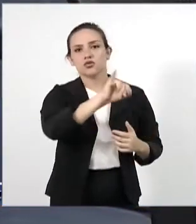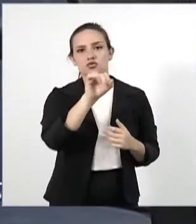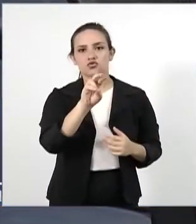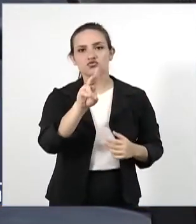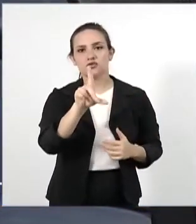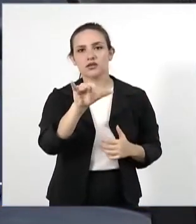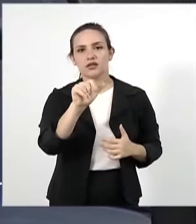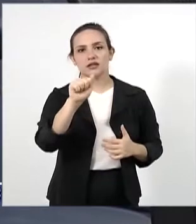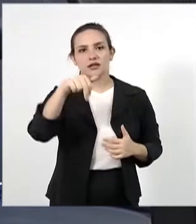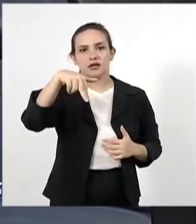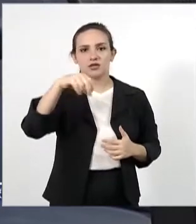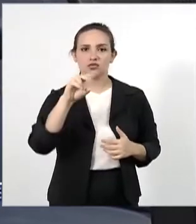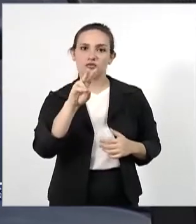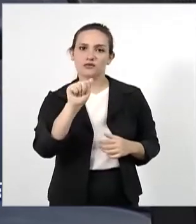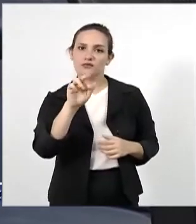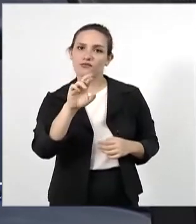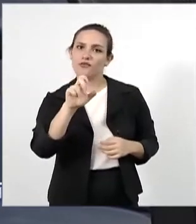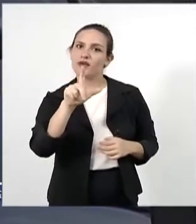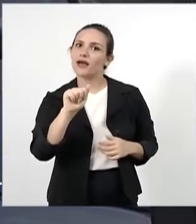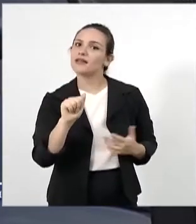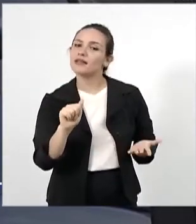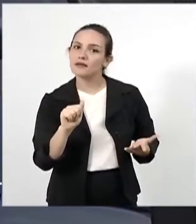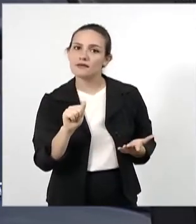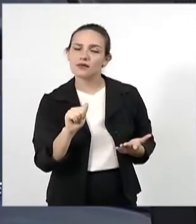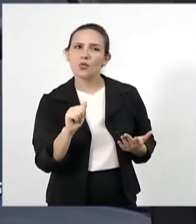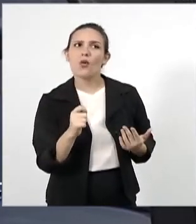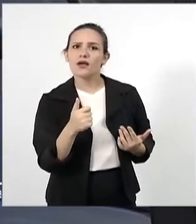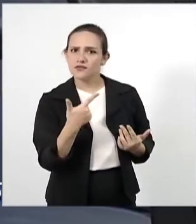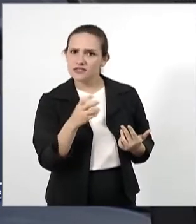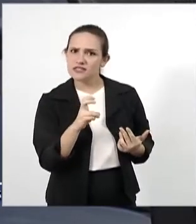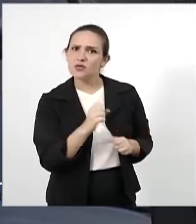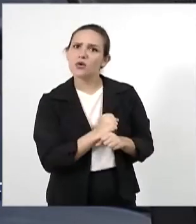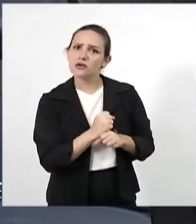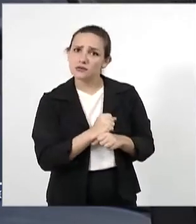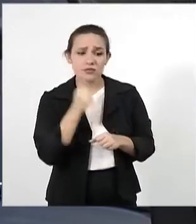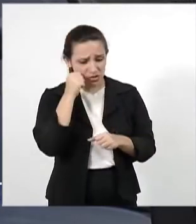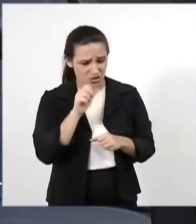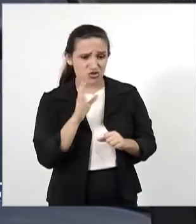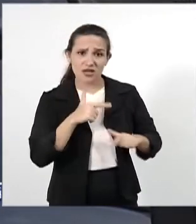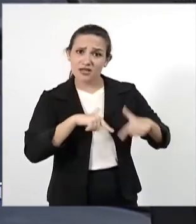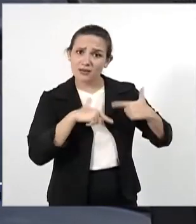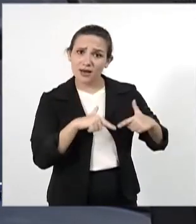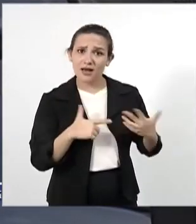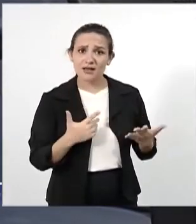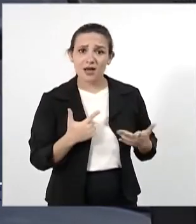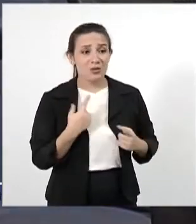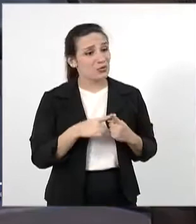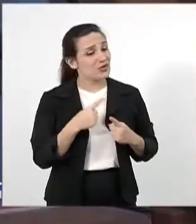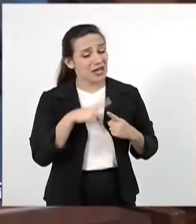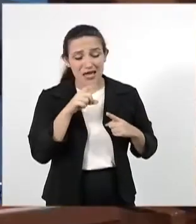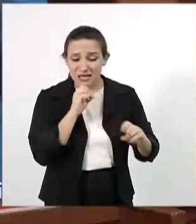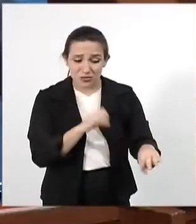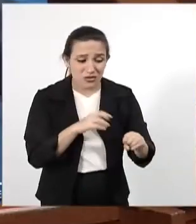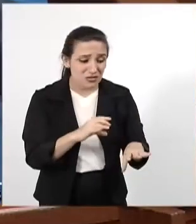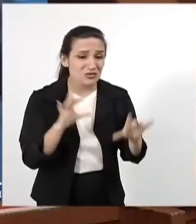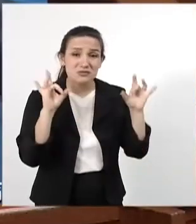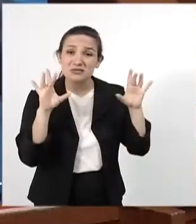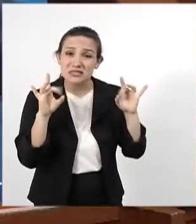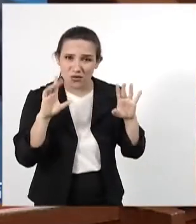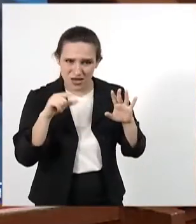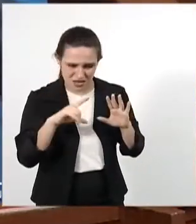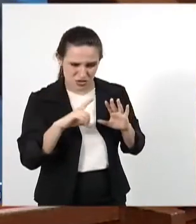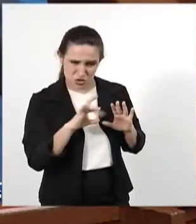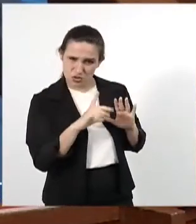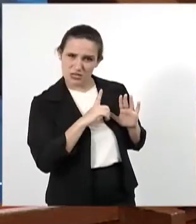a existência, são 25 anos de existência da Juliano Varela, ela trabalha lá, porque educação especial não é apenas um